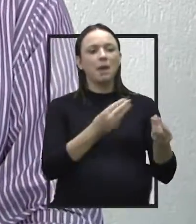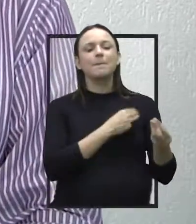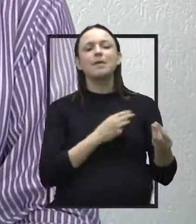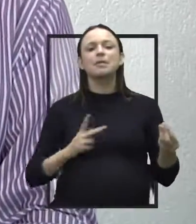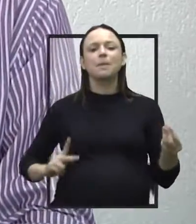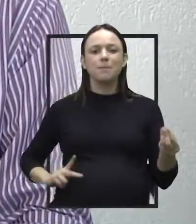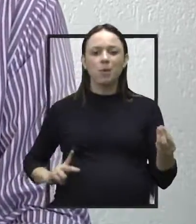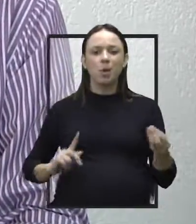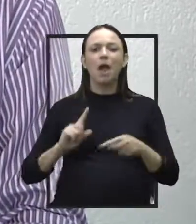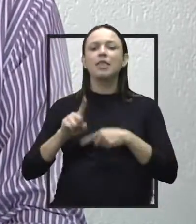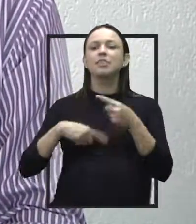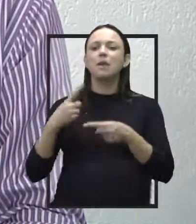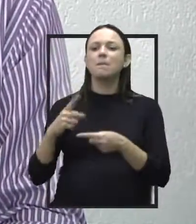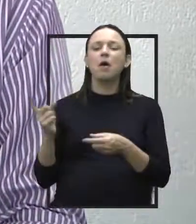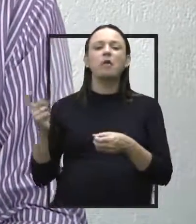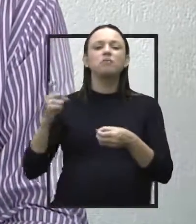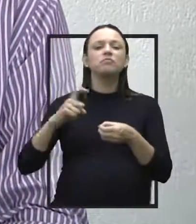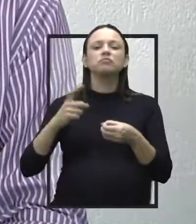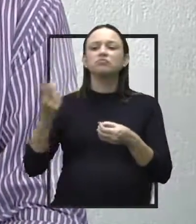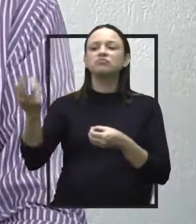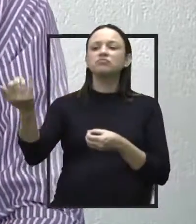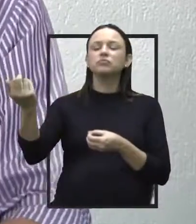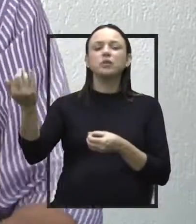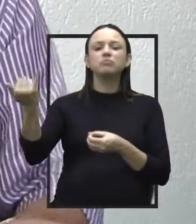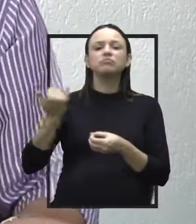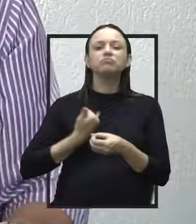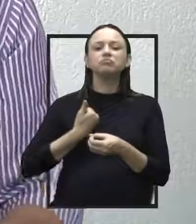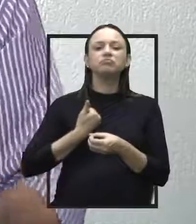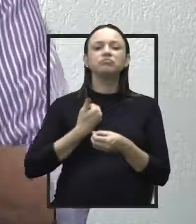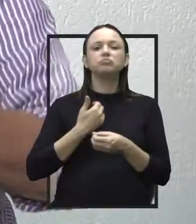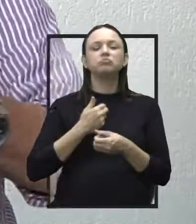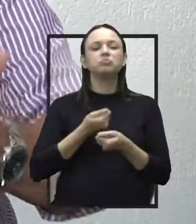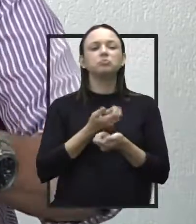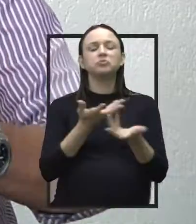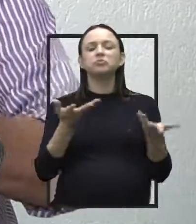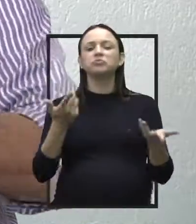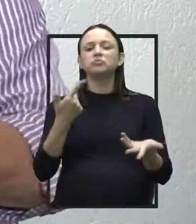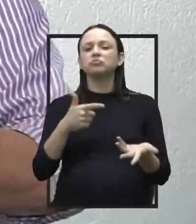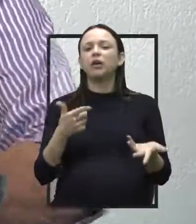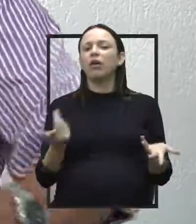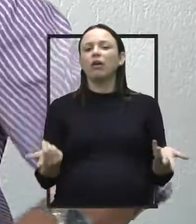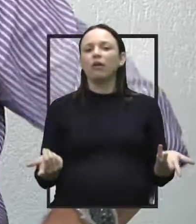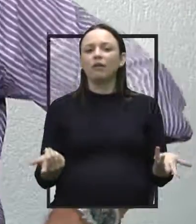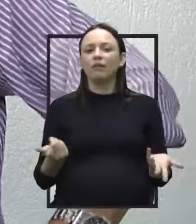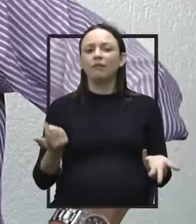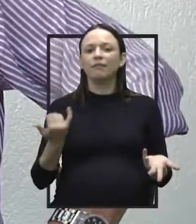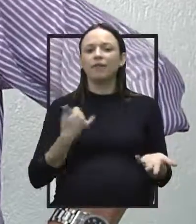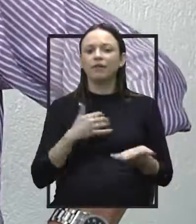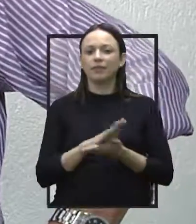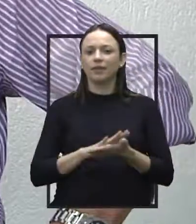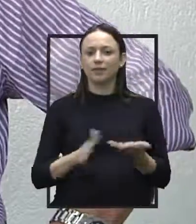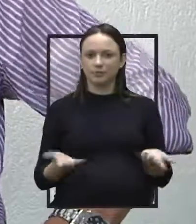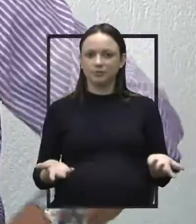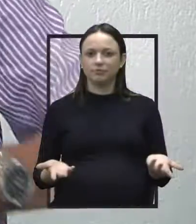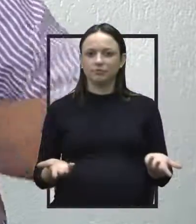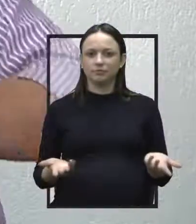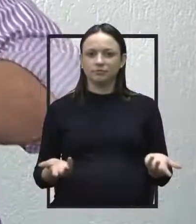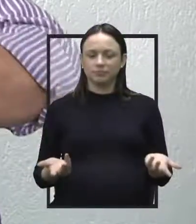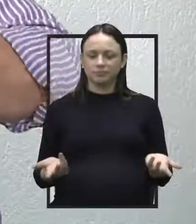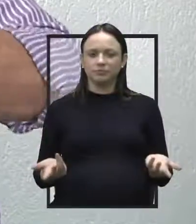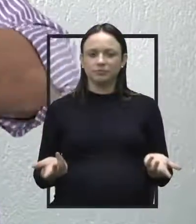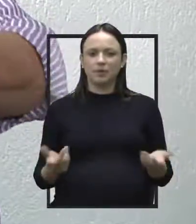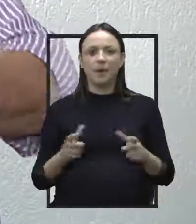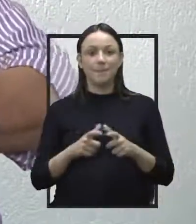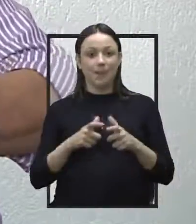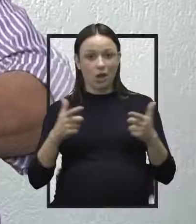Público e depois não dá o retorno do que o Ministério Público fez com aquela denúncia que eles fizeram. A maioria,